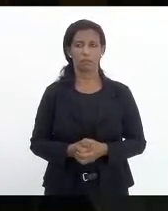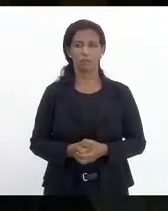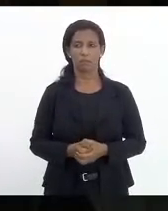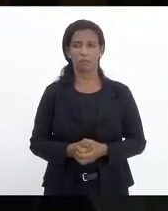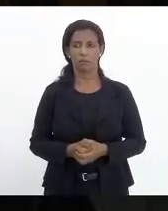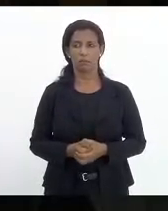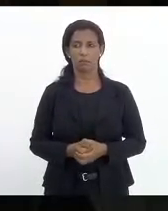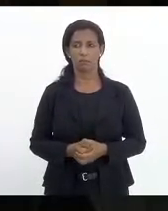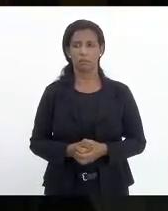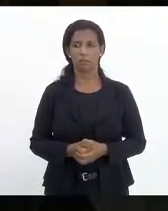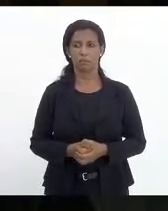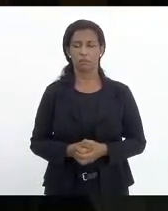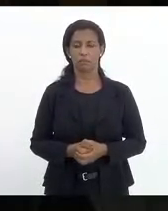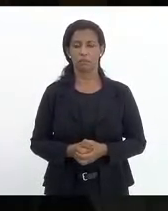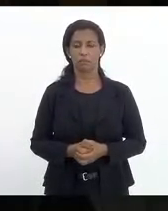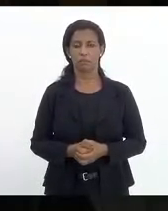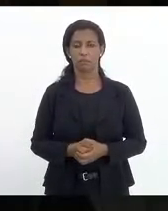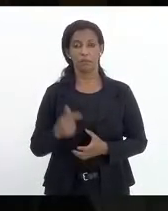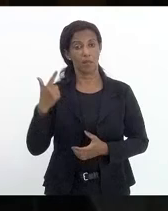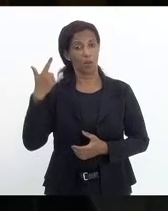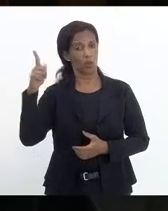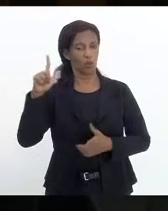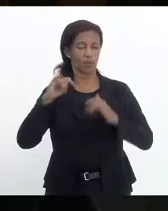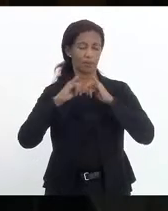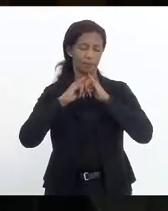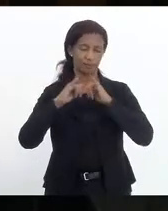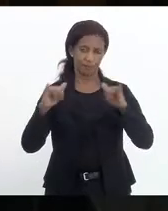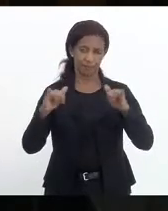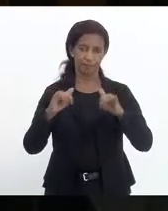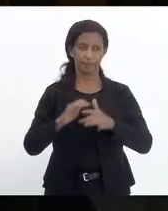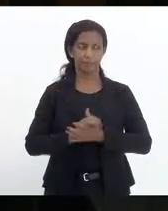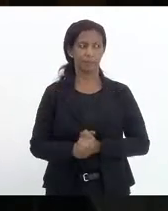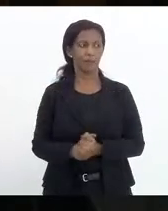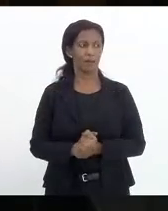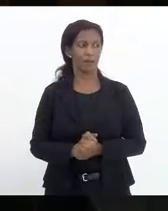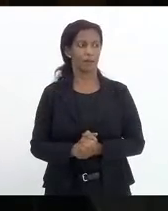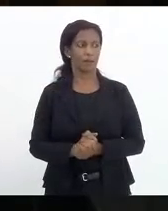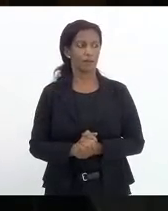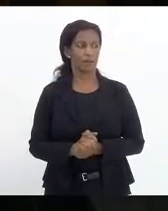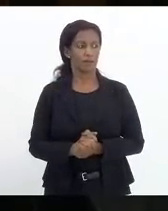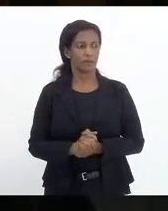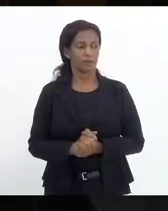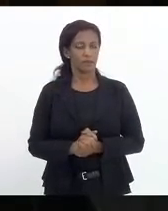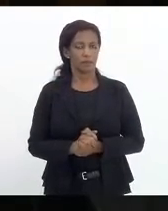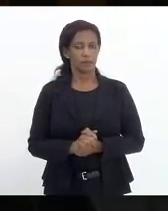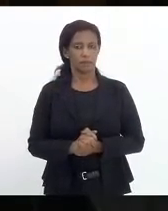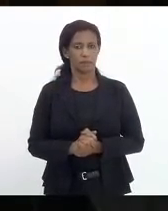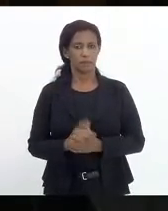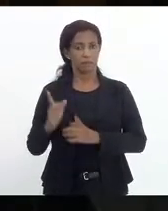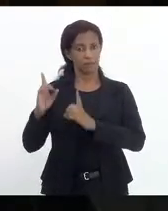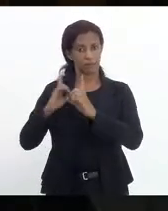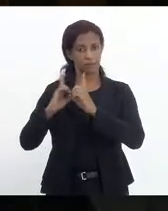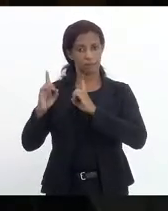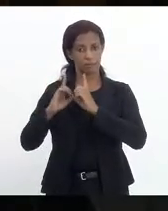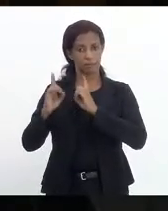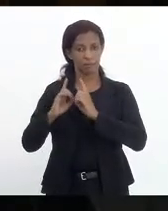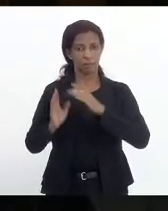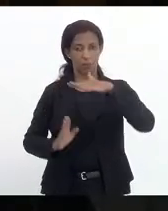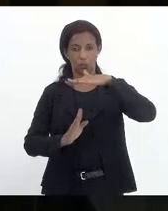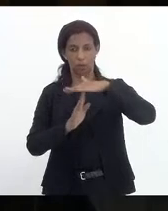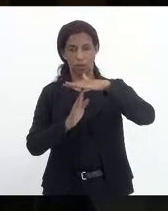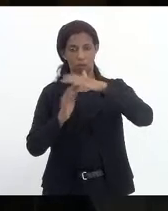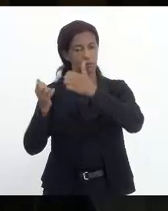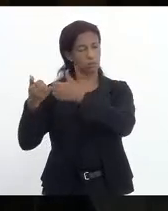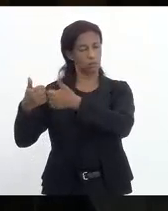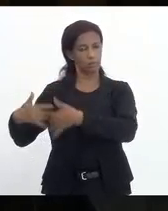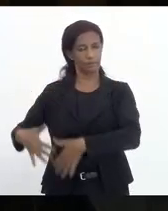confaz mas é assim é uma roupa uma mensagem é de envergadura para se debater o teto